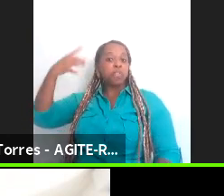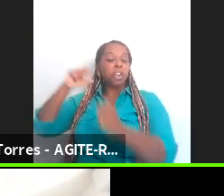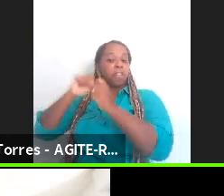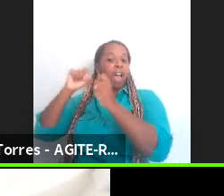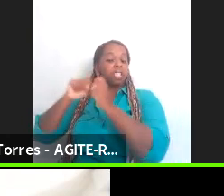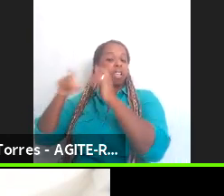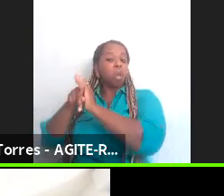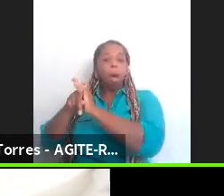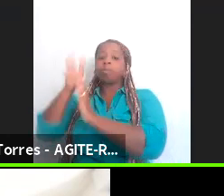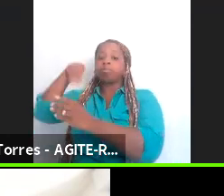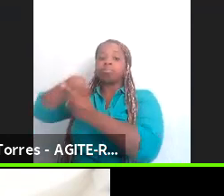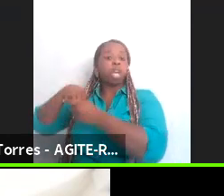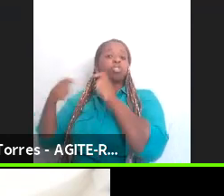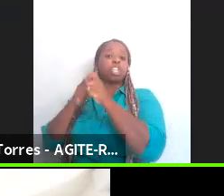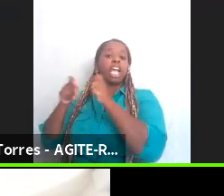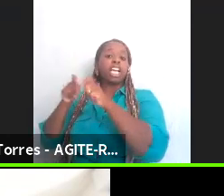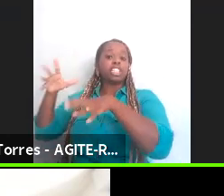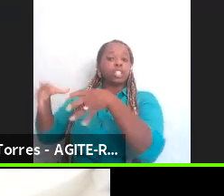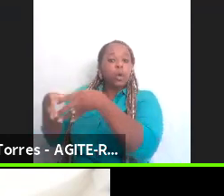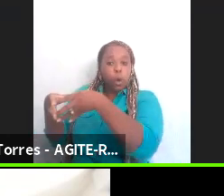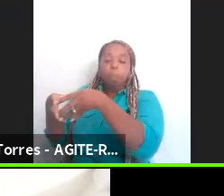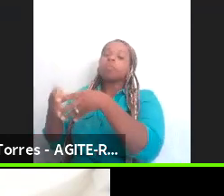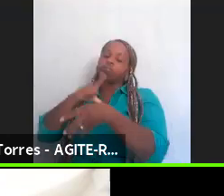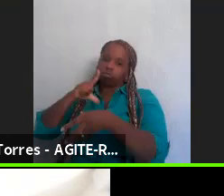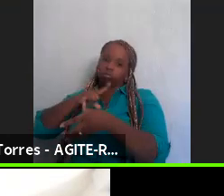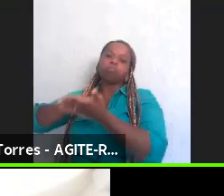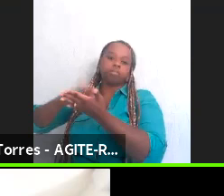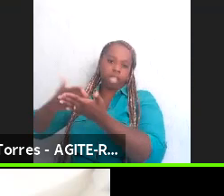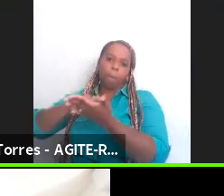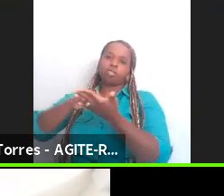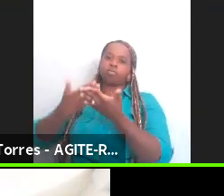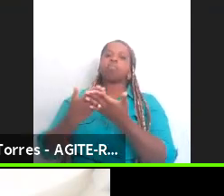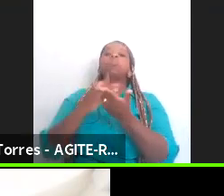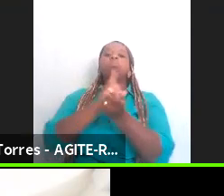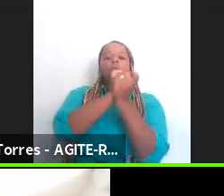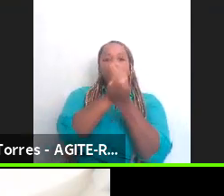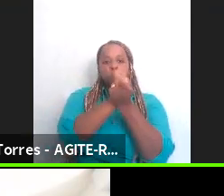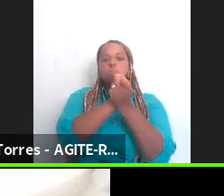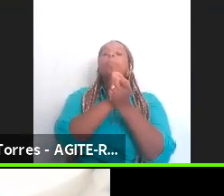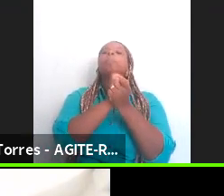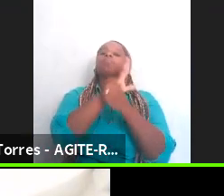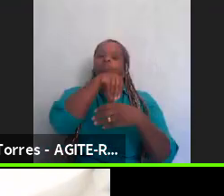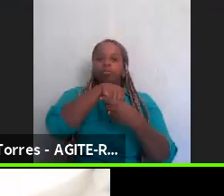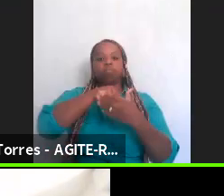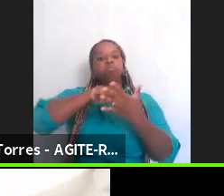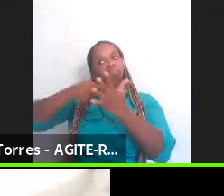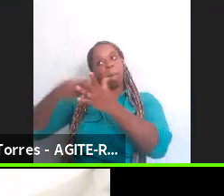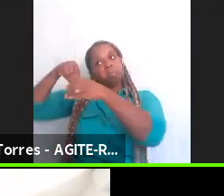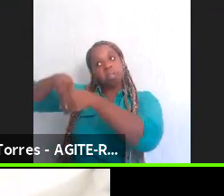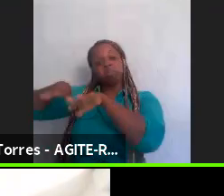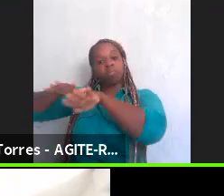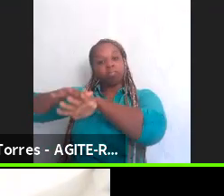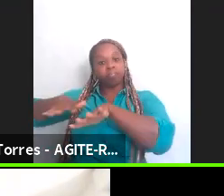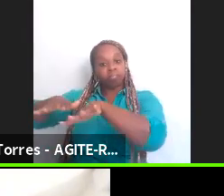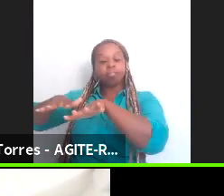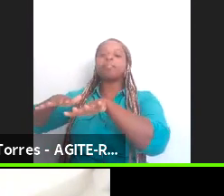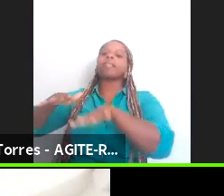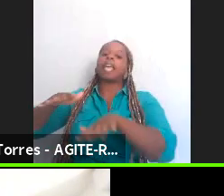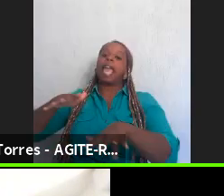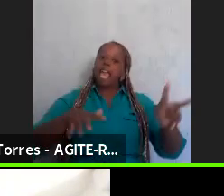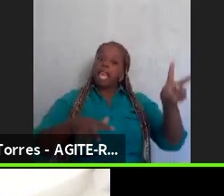Globo News, feito inclusive pela colega Marita, que é intérprete da PUC, fez muito bem o trabalho. E aí, na segunda-feira, me ligaram da Globo